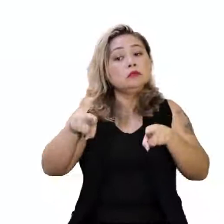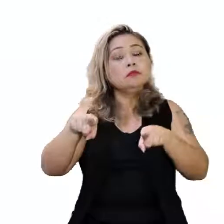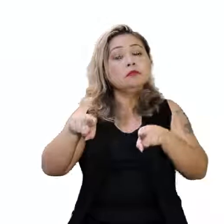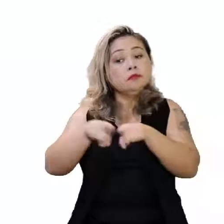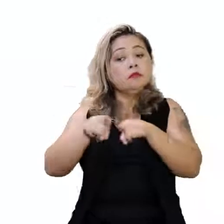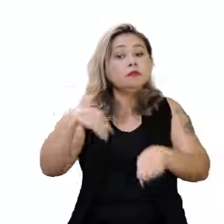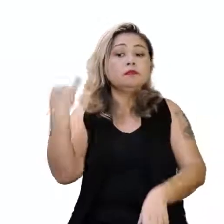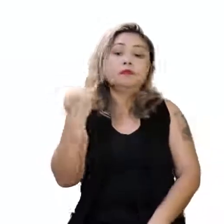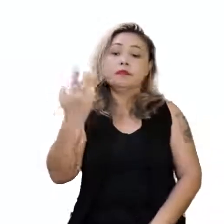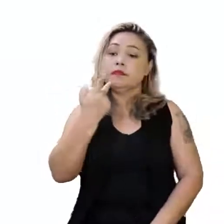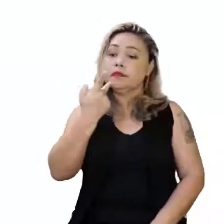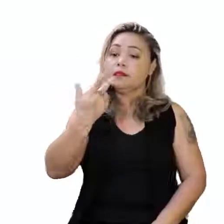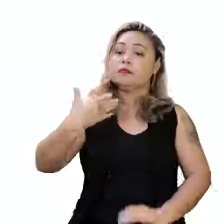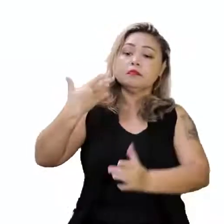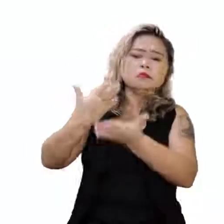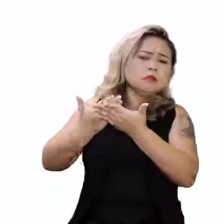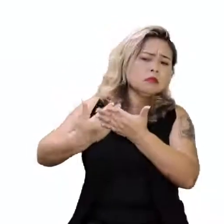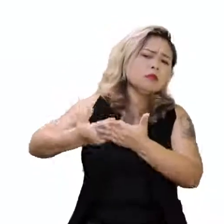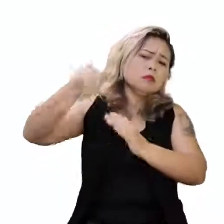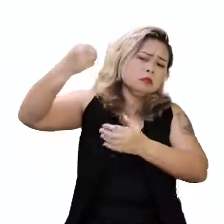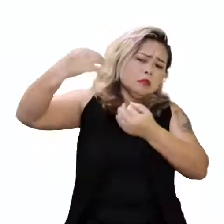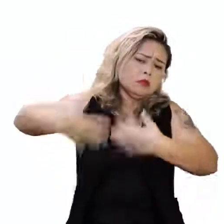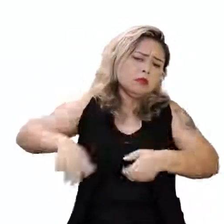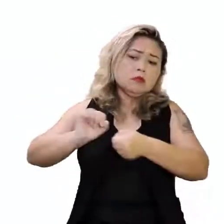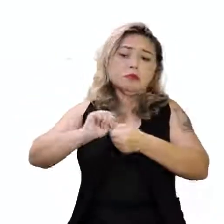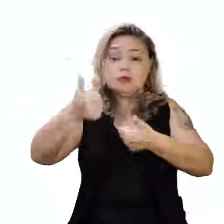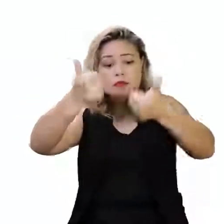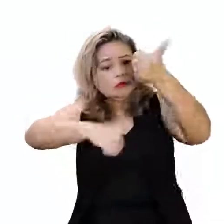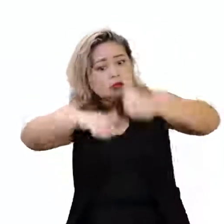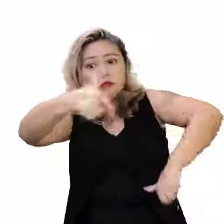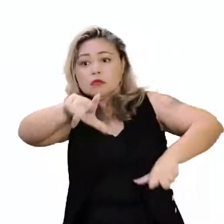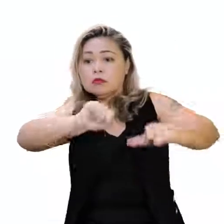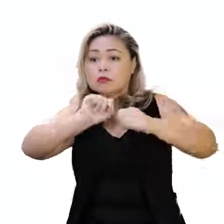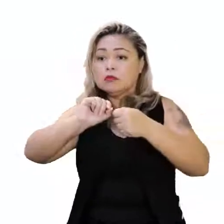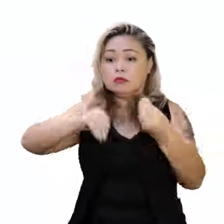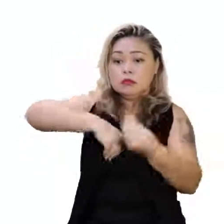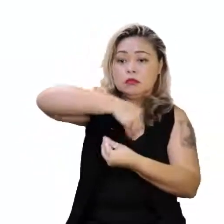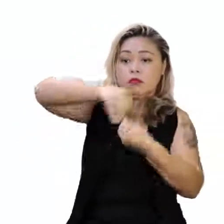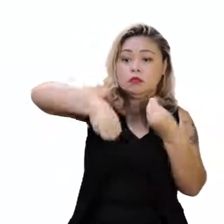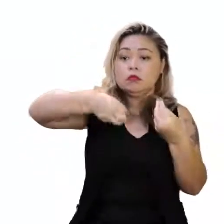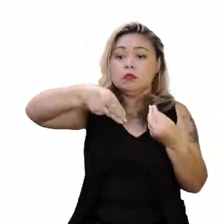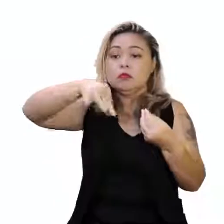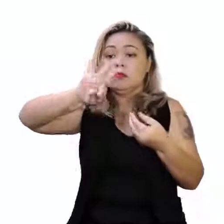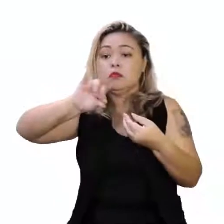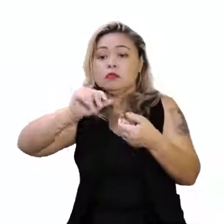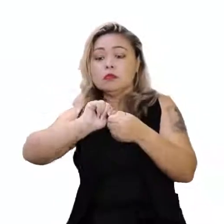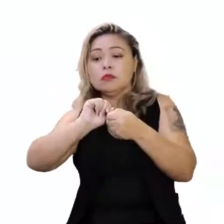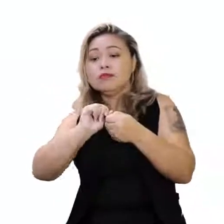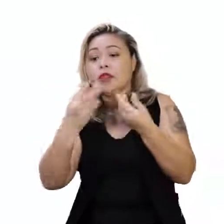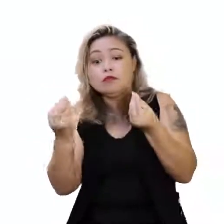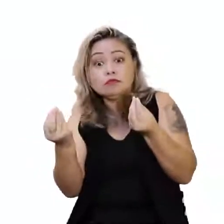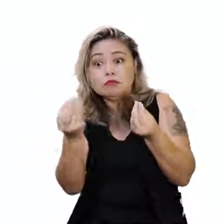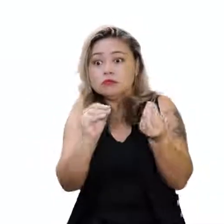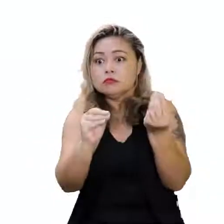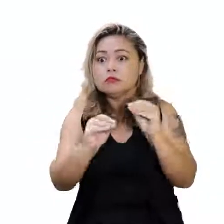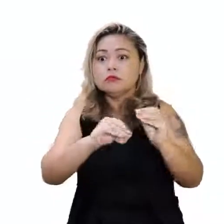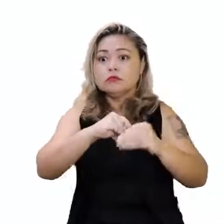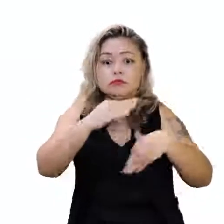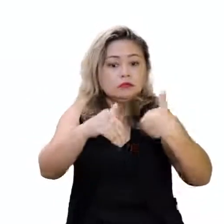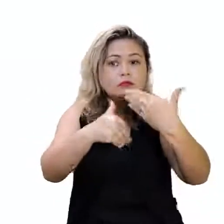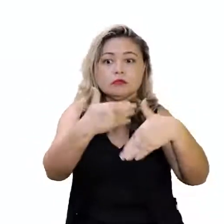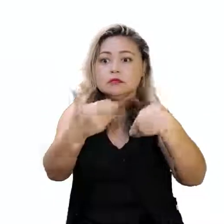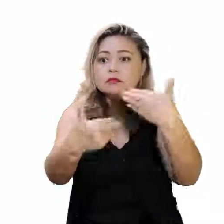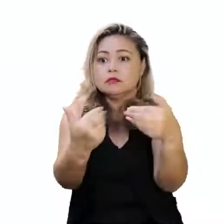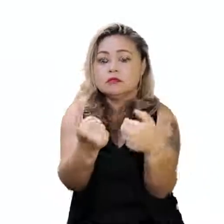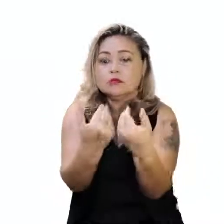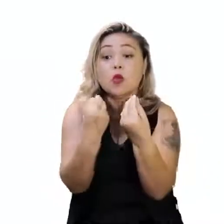gente já falou isso várias vezes em aula, seleção, mutação, são eventos que vão interferir, sim, nos processos